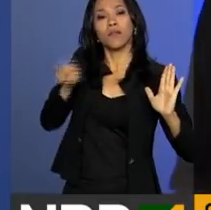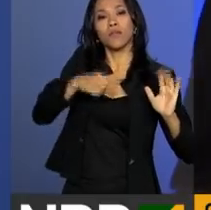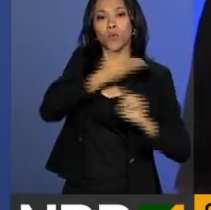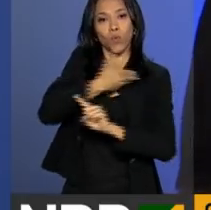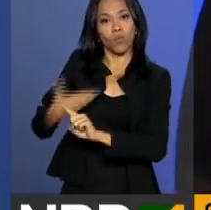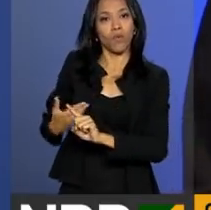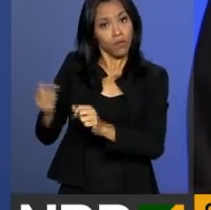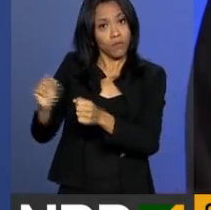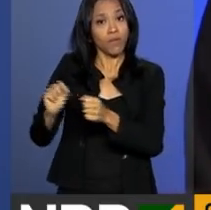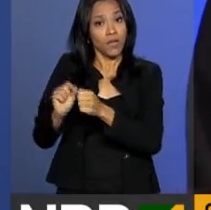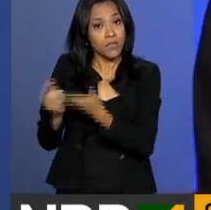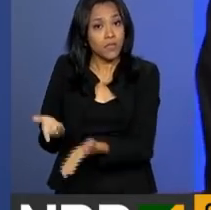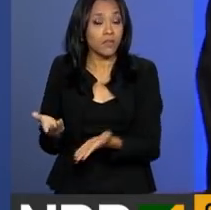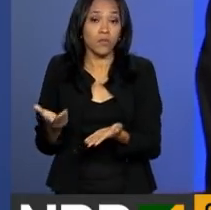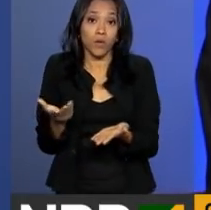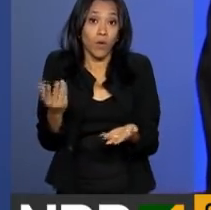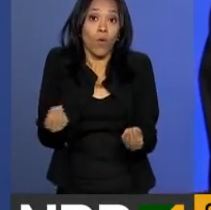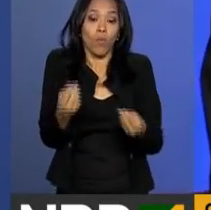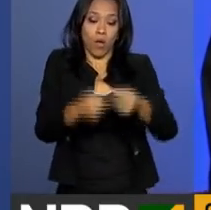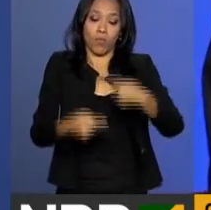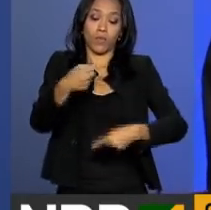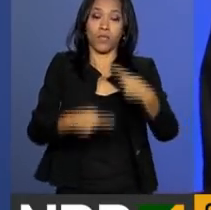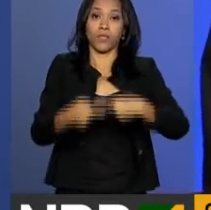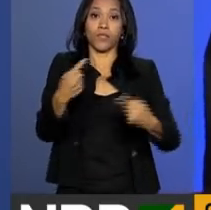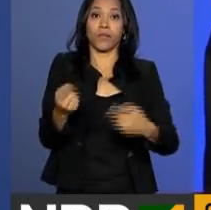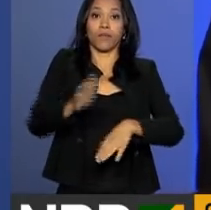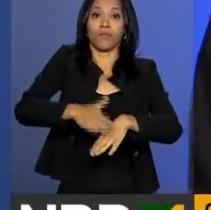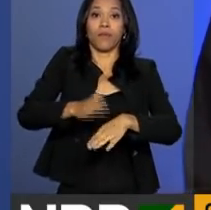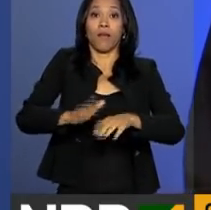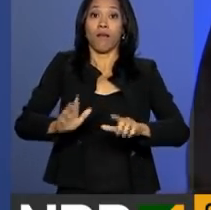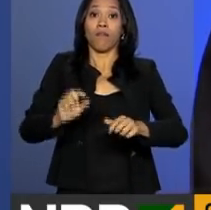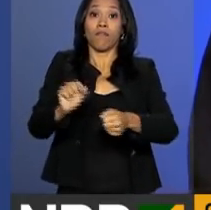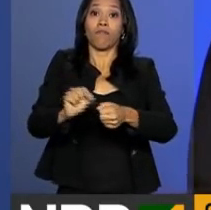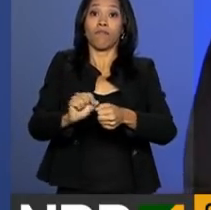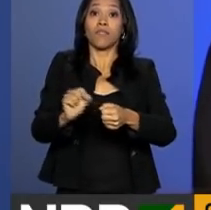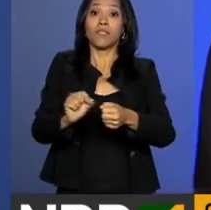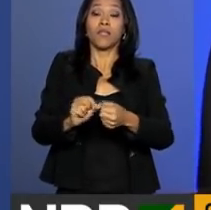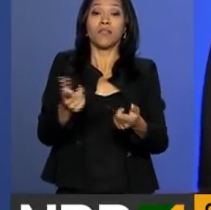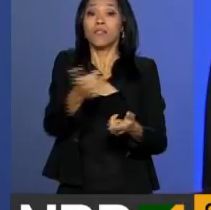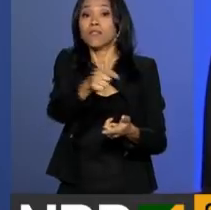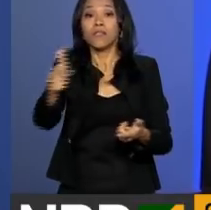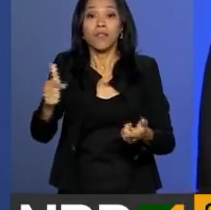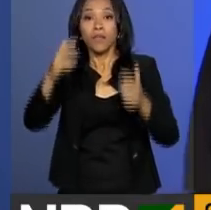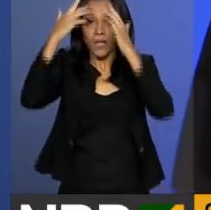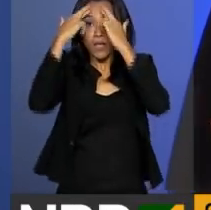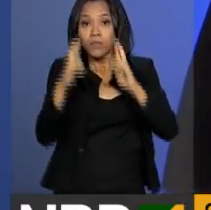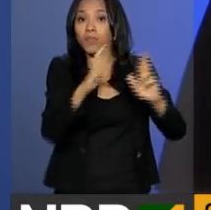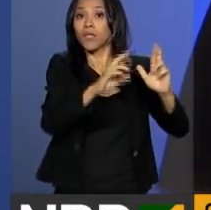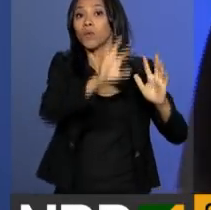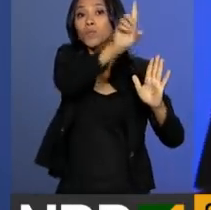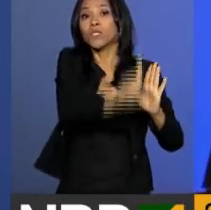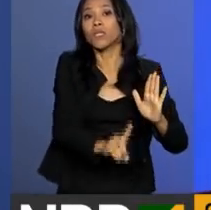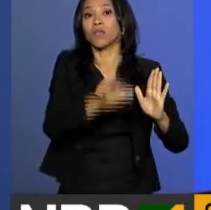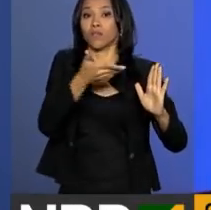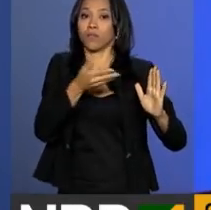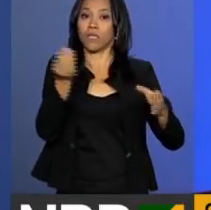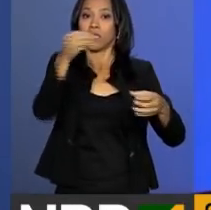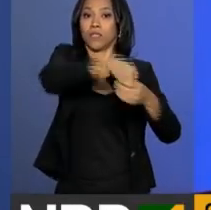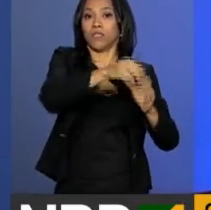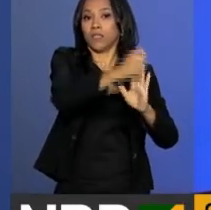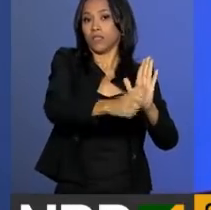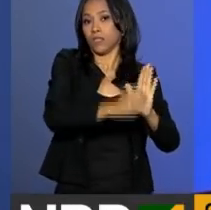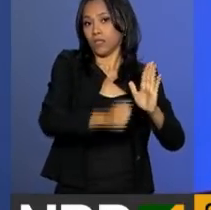política pública pode agir no sentido de impedir o direito à alimentação eo direito à moradia vejam que interessante